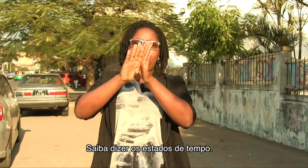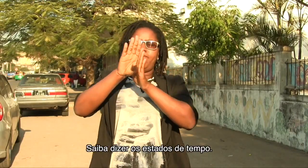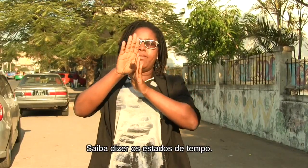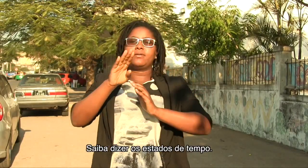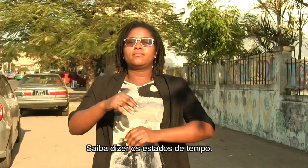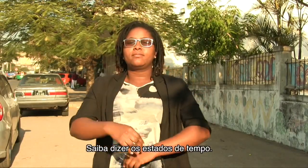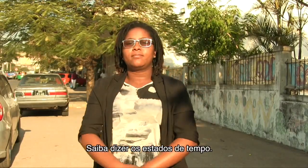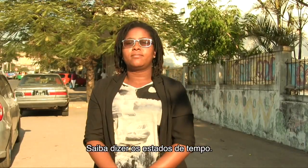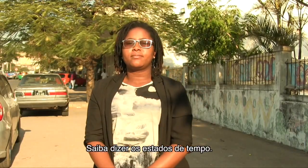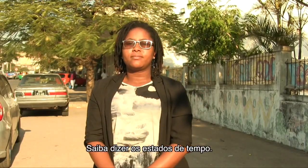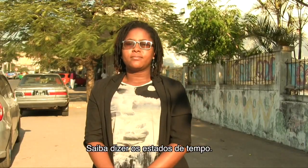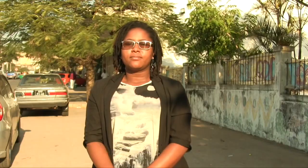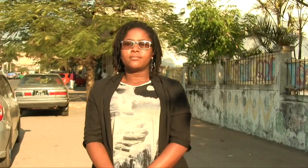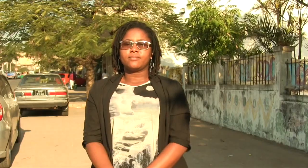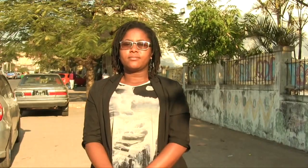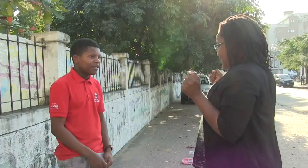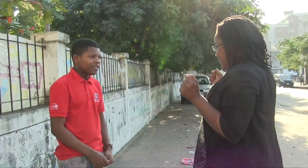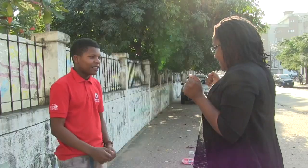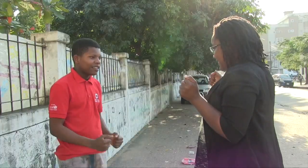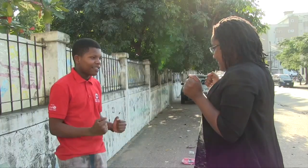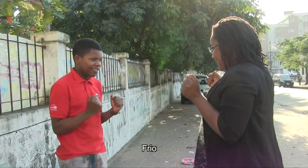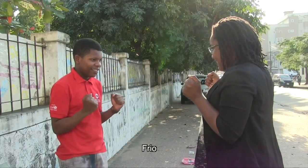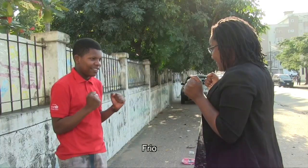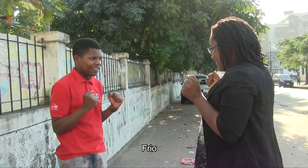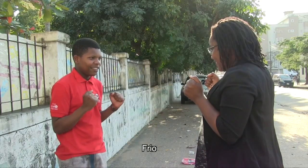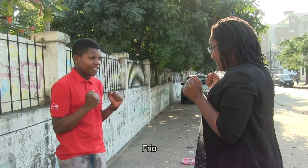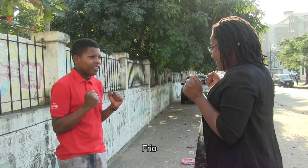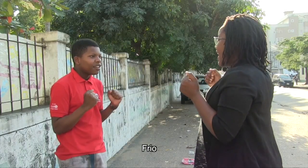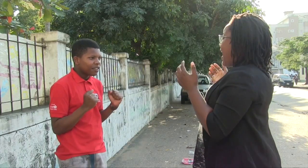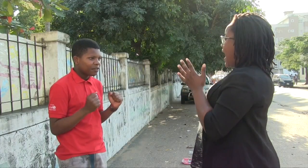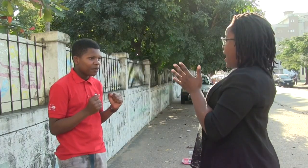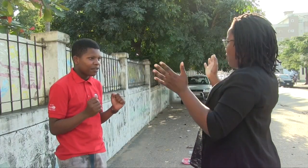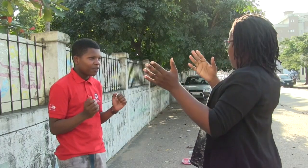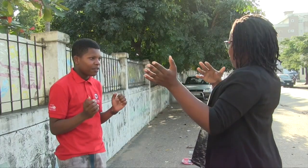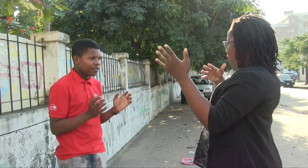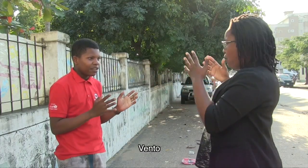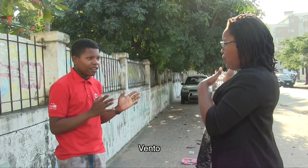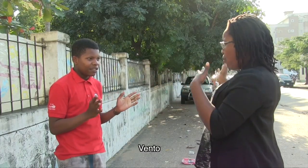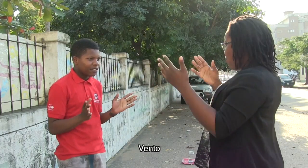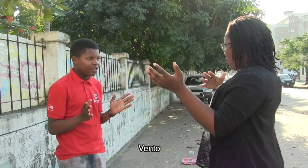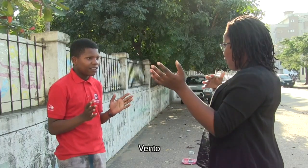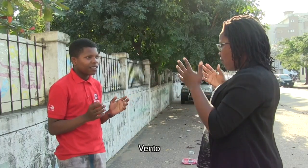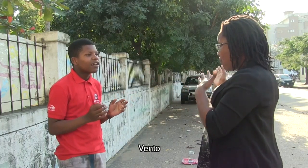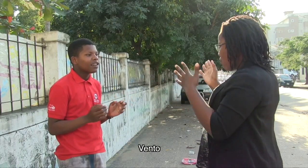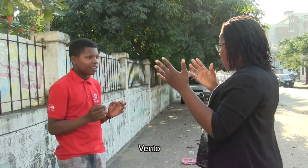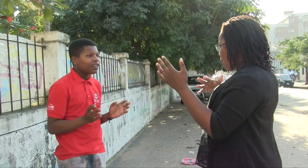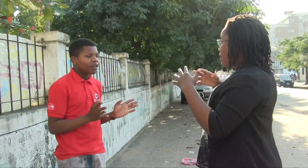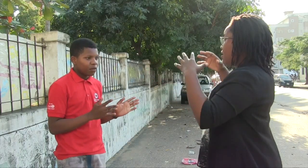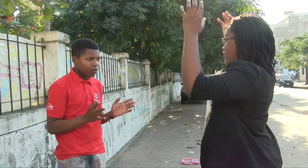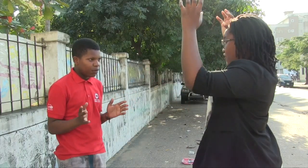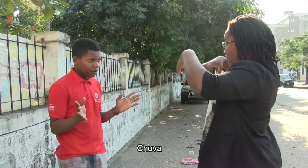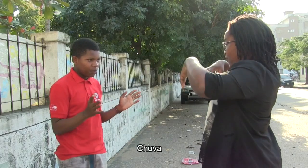dizer os estados do tempo Frio Vento